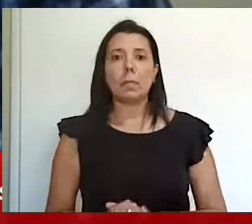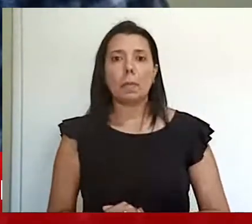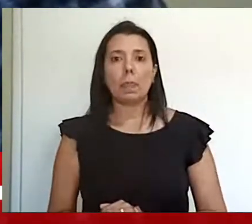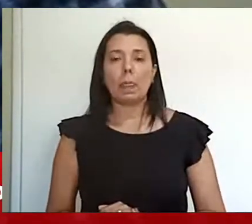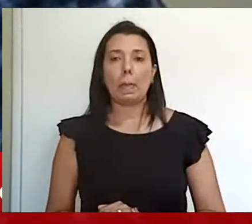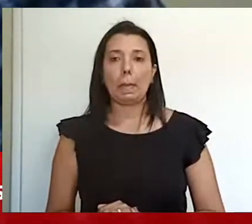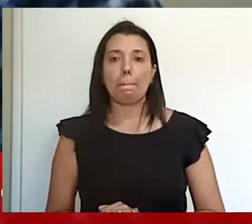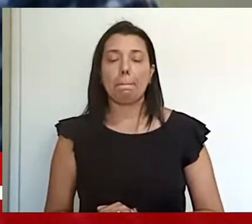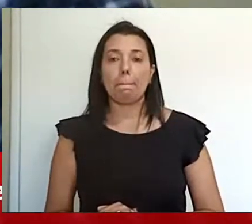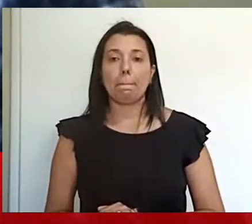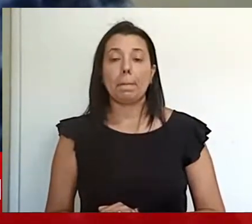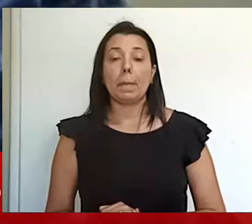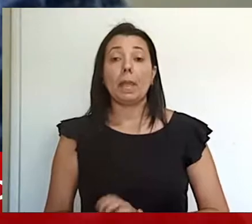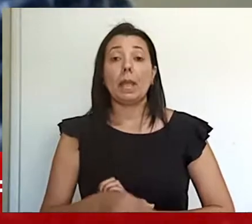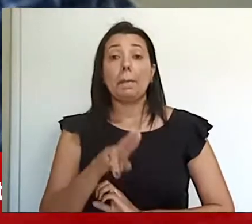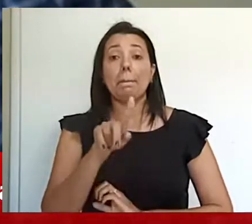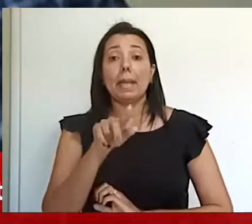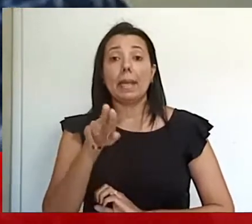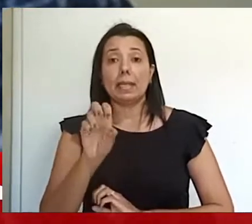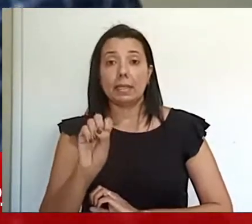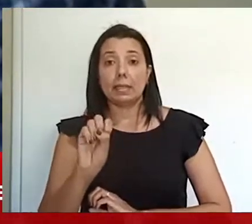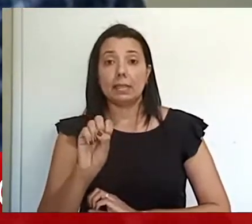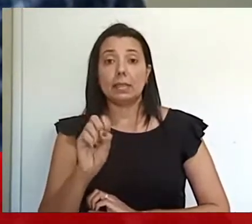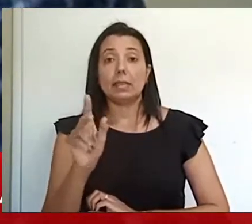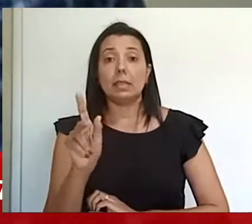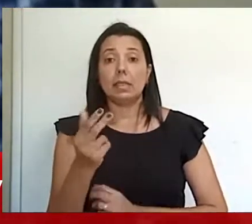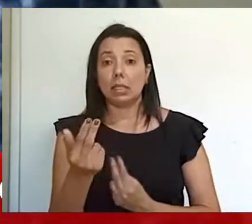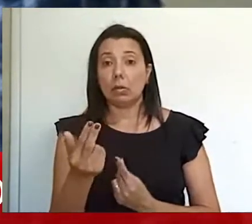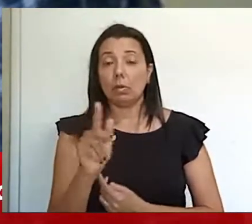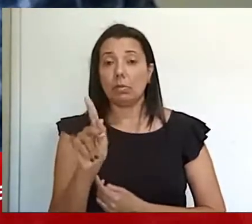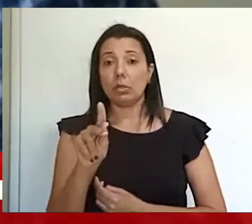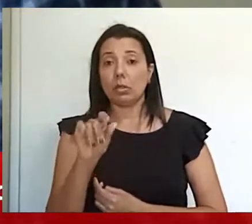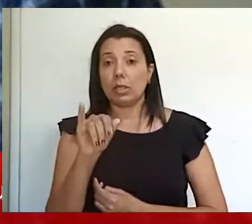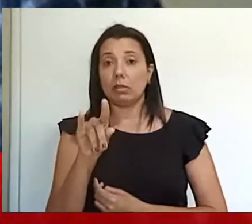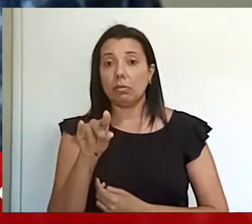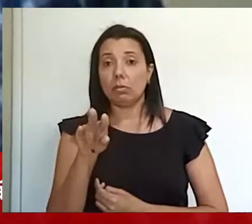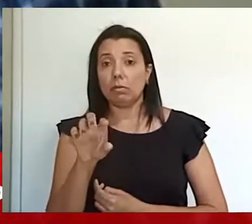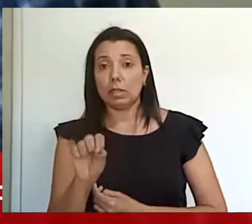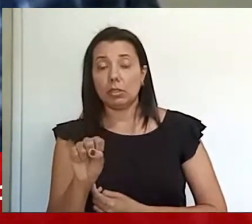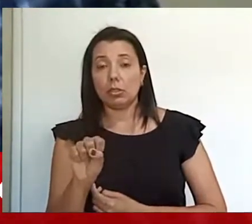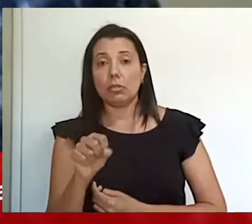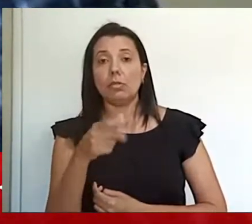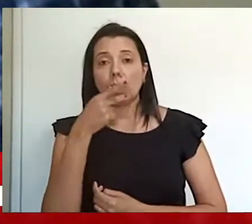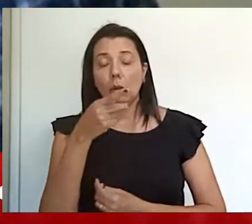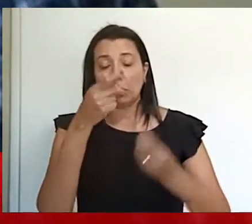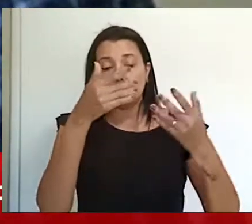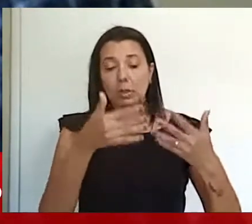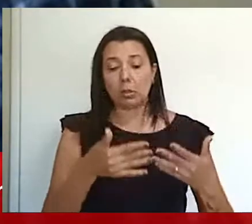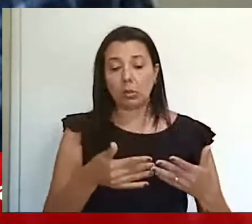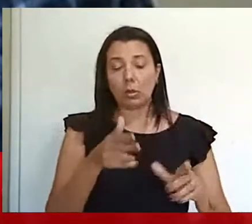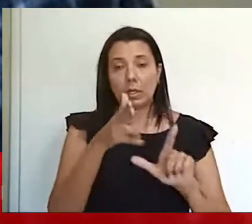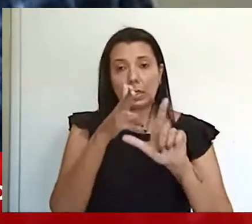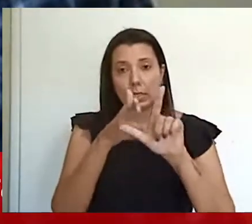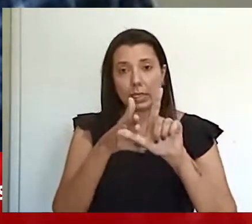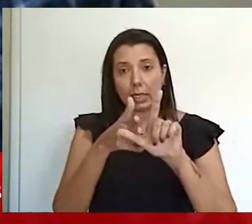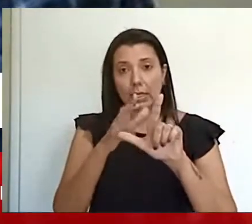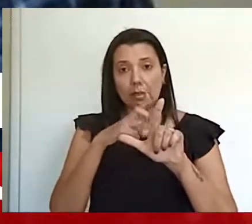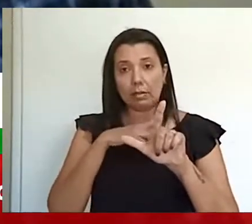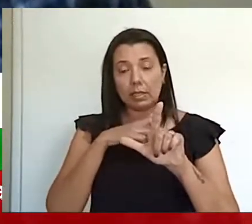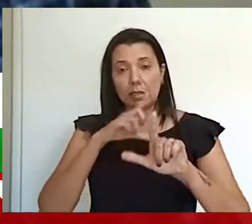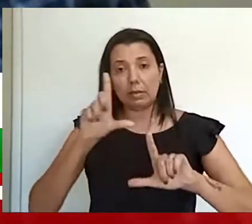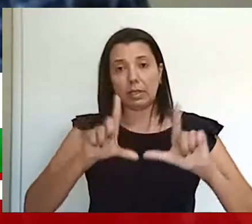Beatriz, como a professora Alzanete colocou na live que teve da TV Fonec com o